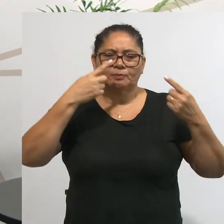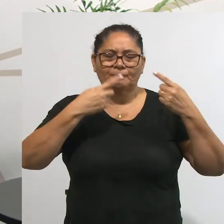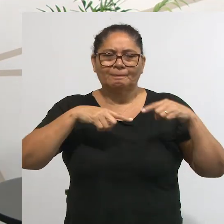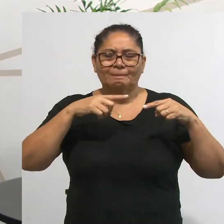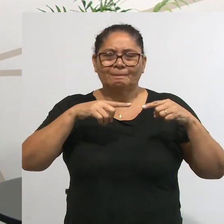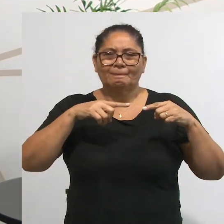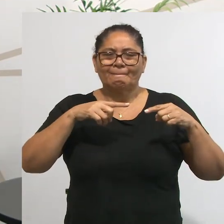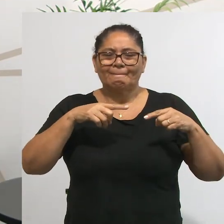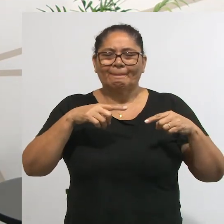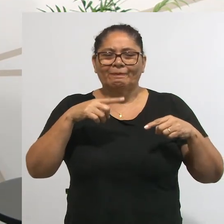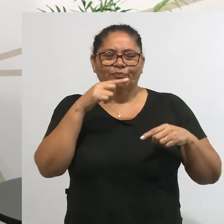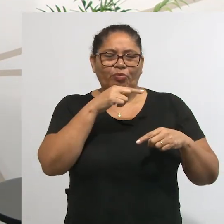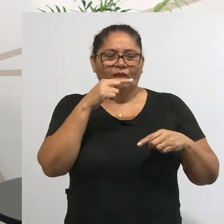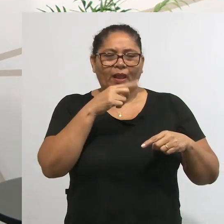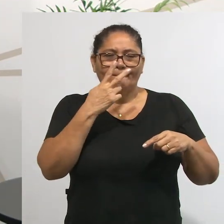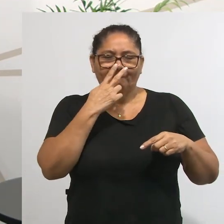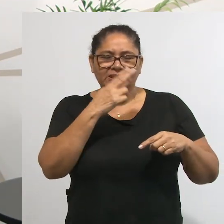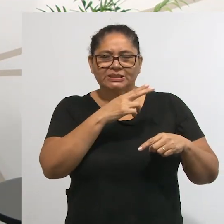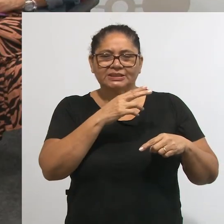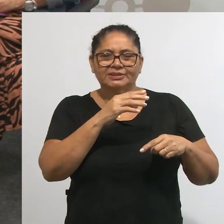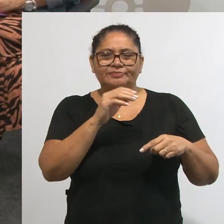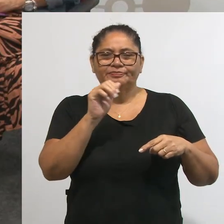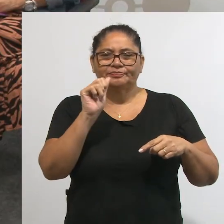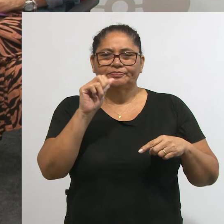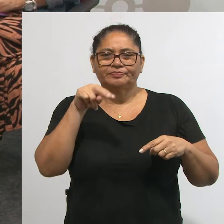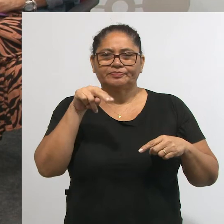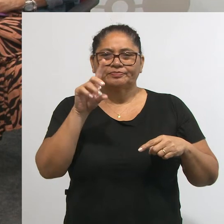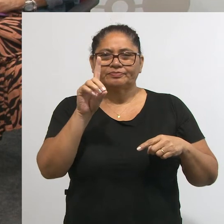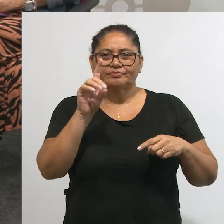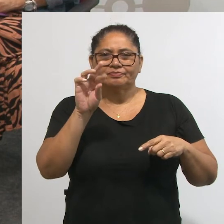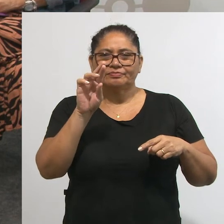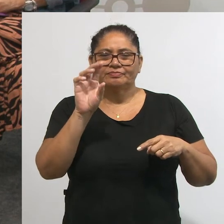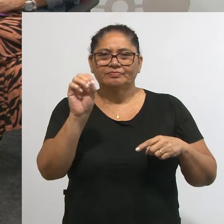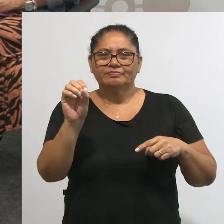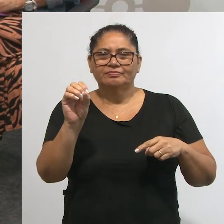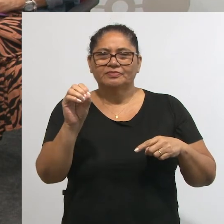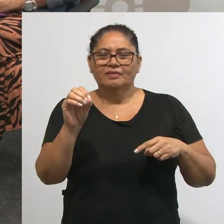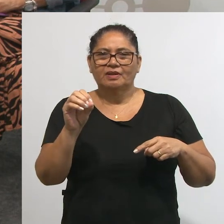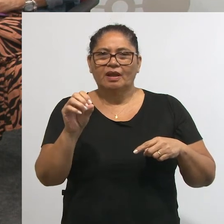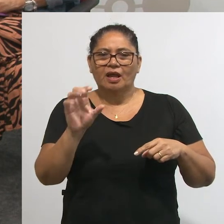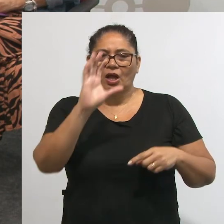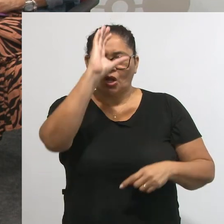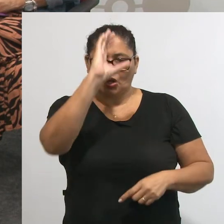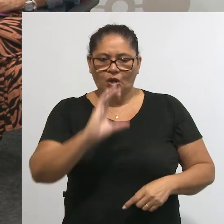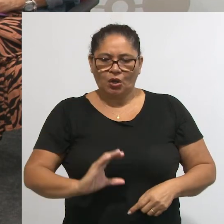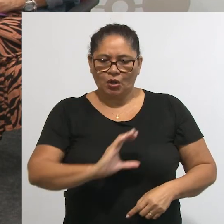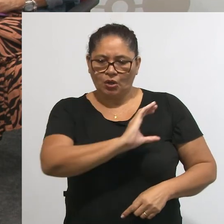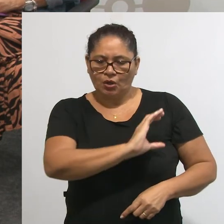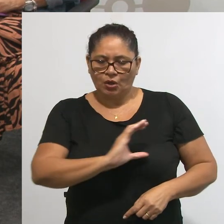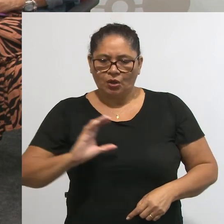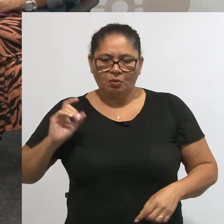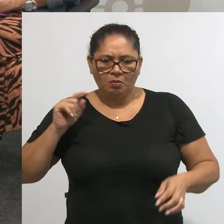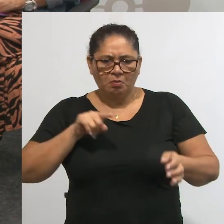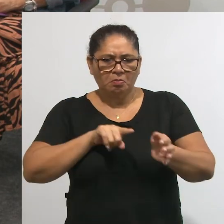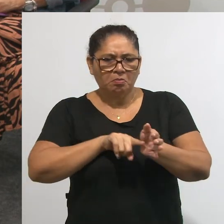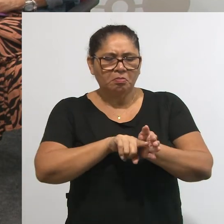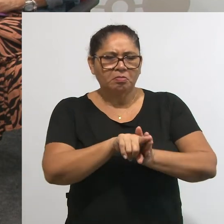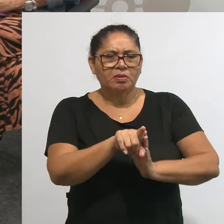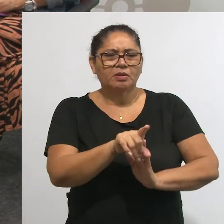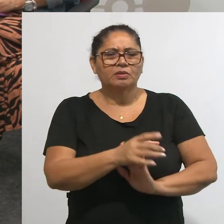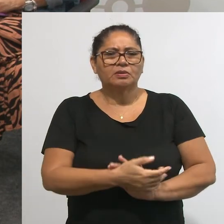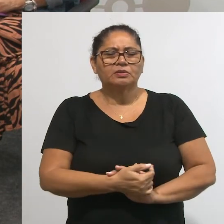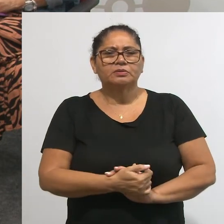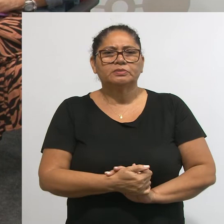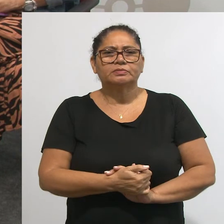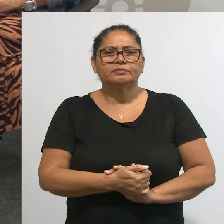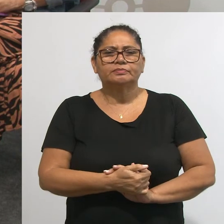é a cara da professora Andréia. Então, aí ele fala assim, que Paulo Freire, como católico, uma vez foi perguntado